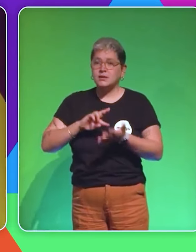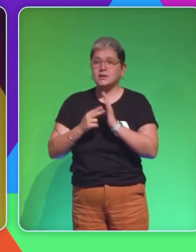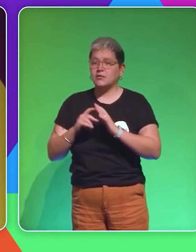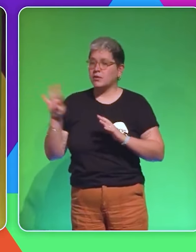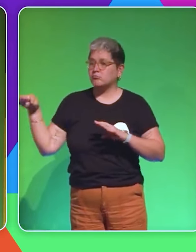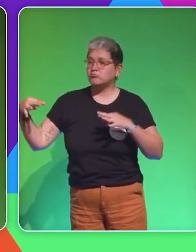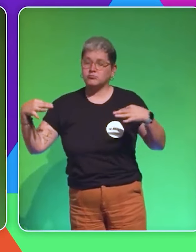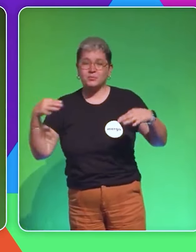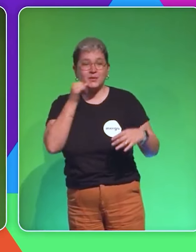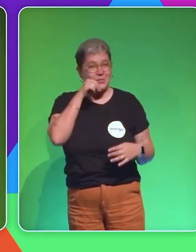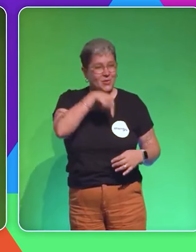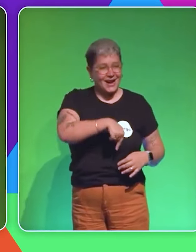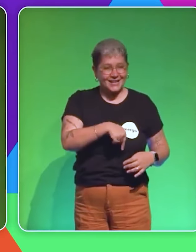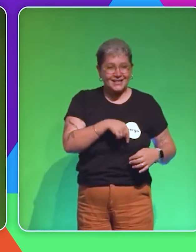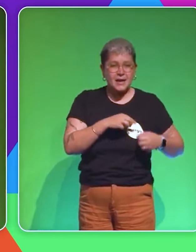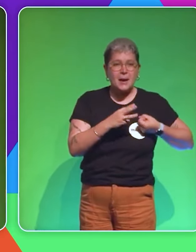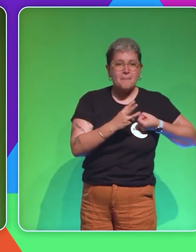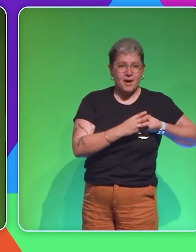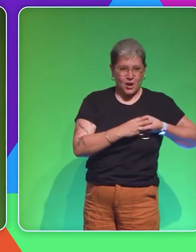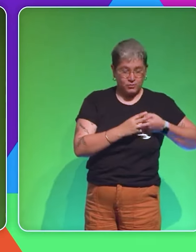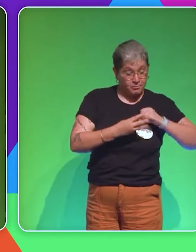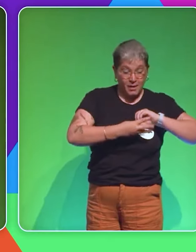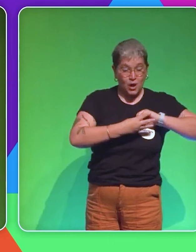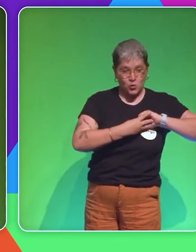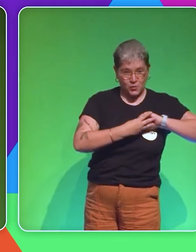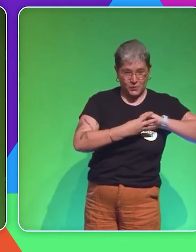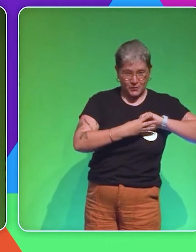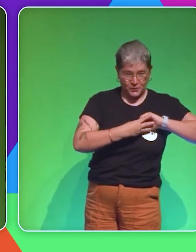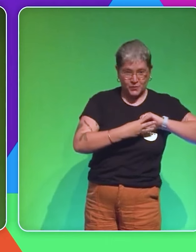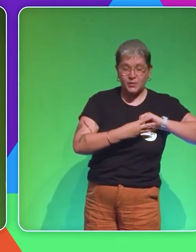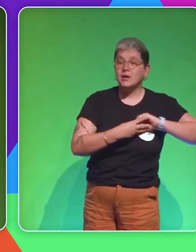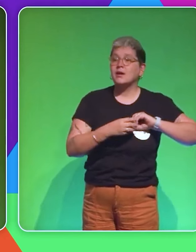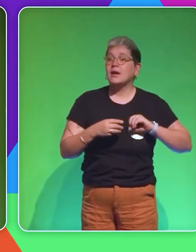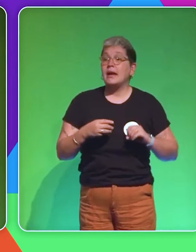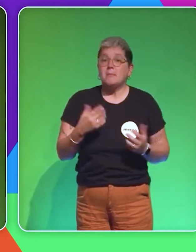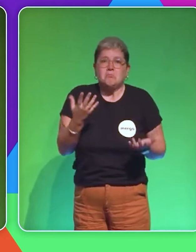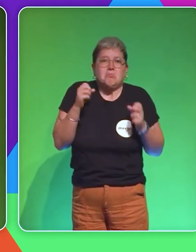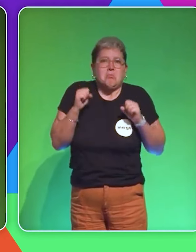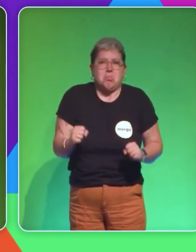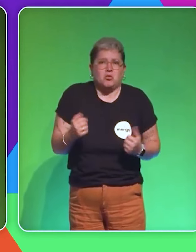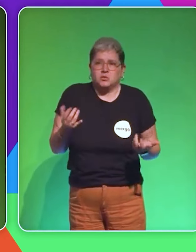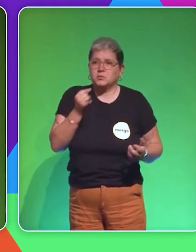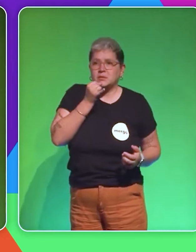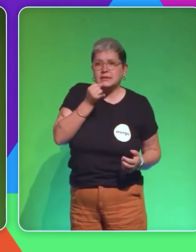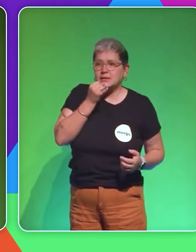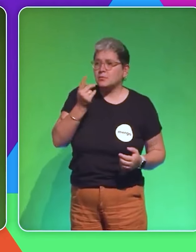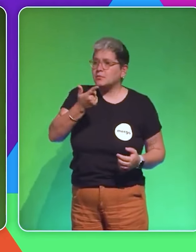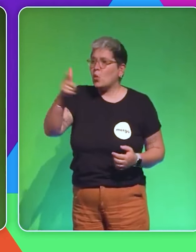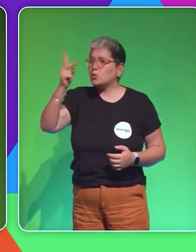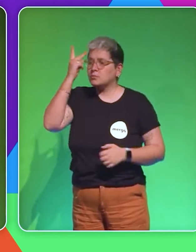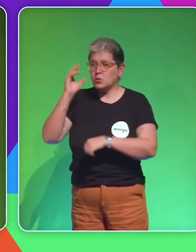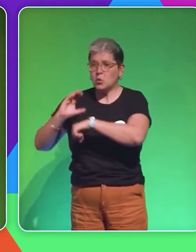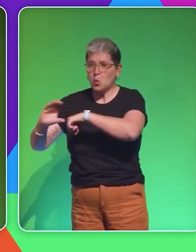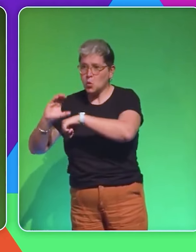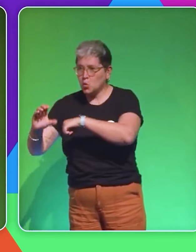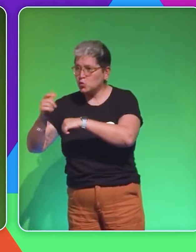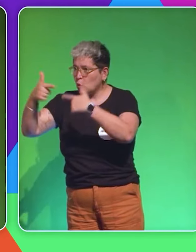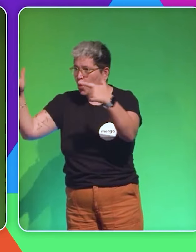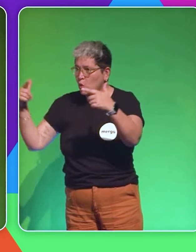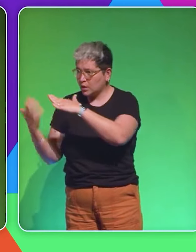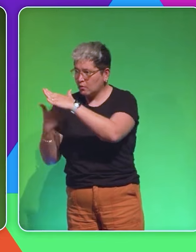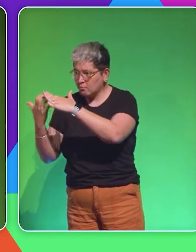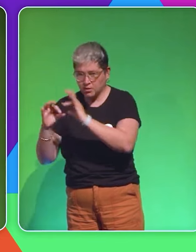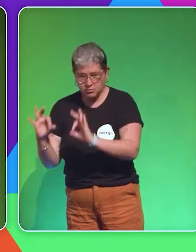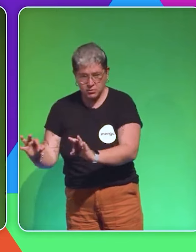mergo eu com certeza eh posso encontrar pessoas aqui que fizeram curso de outras instituições